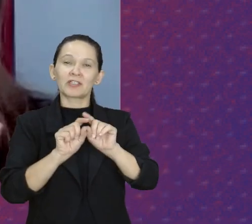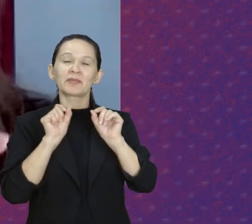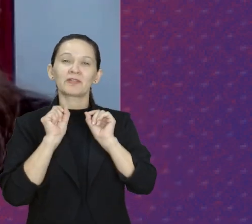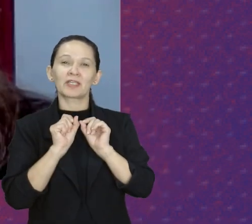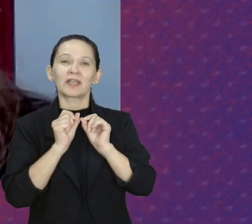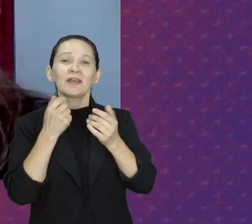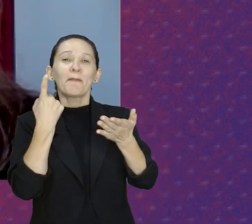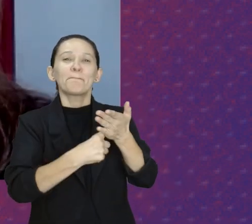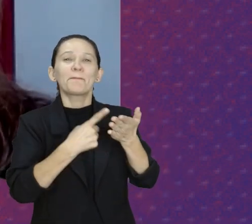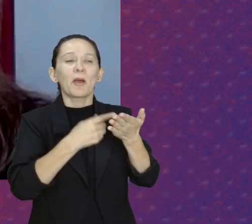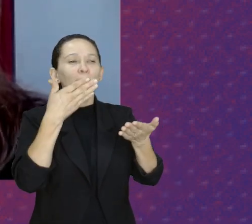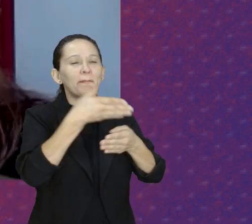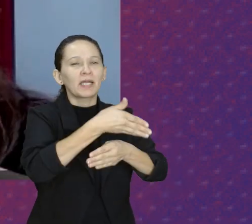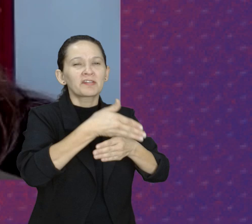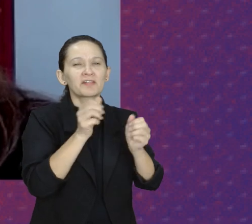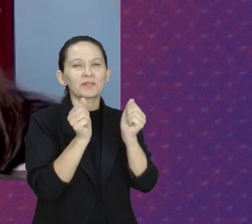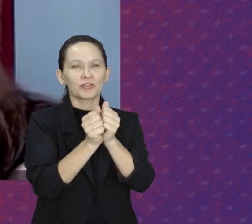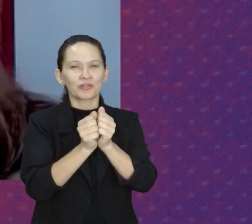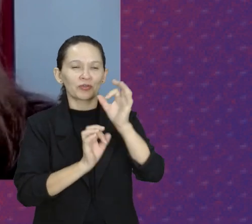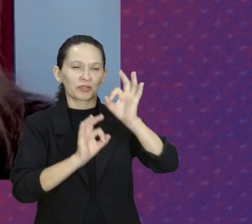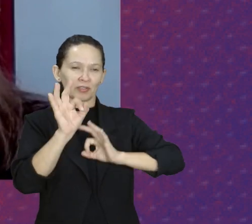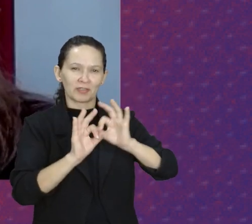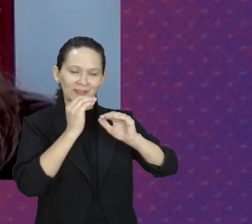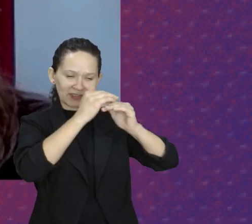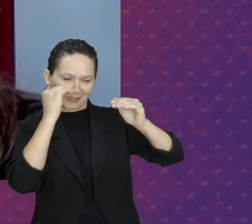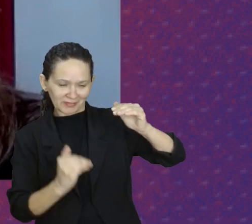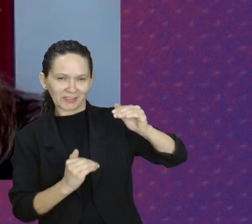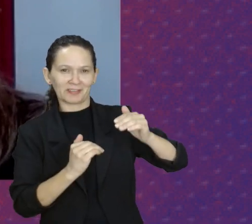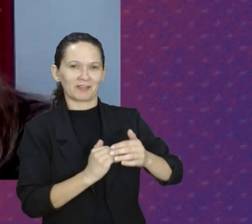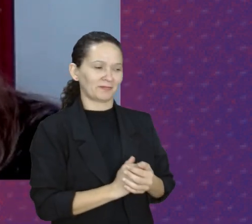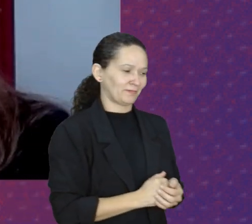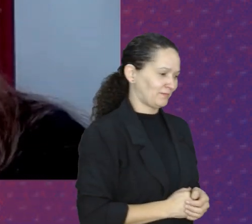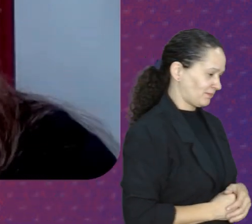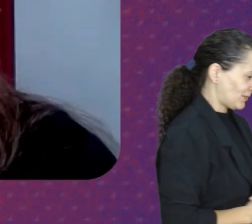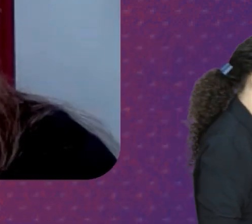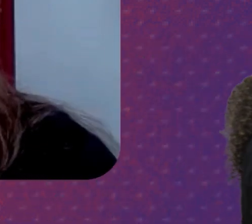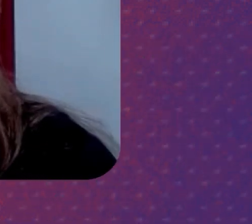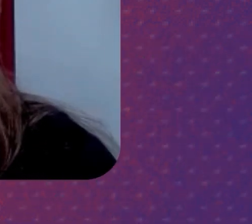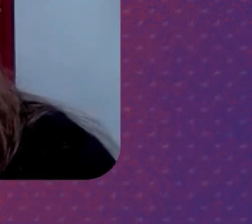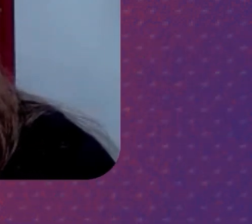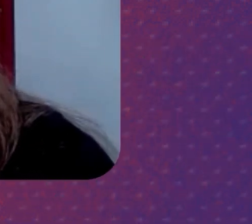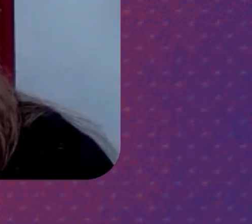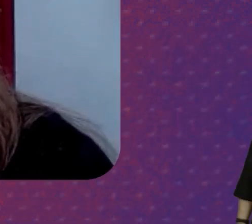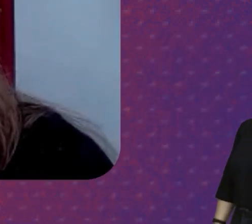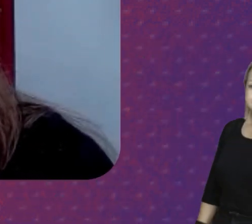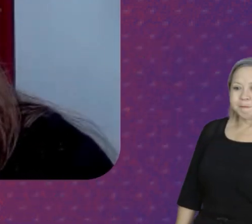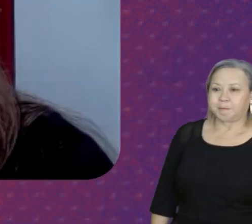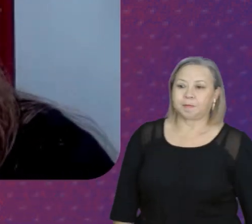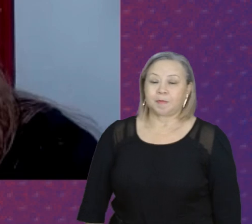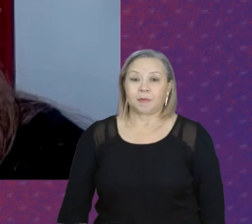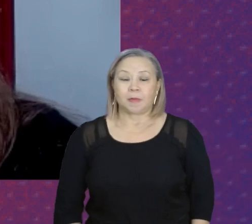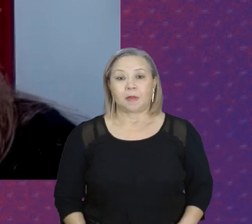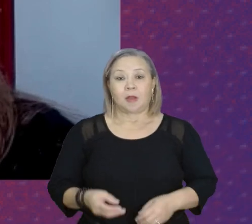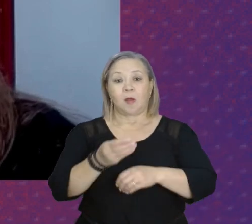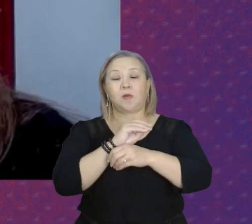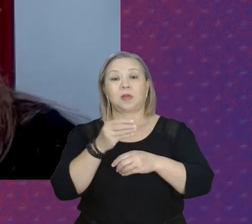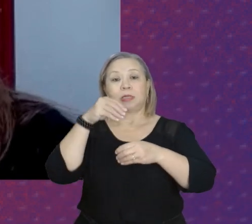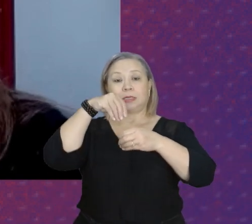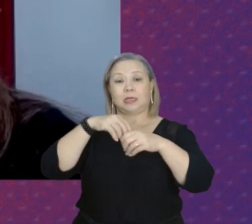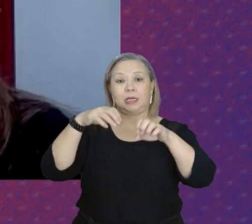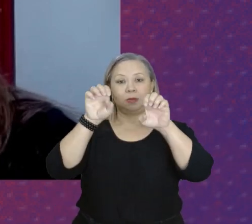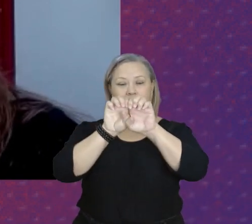muito parte, a organização desigual, né, do cuidado, faz muito parte das